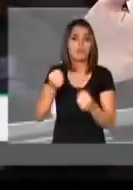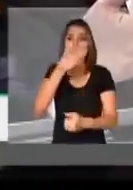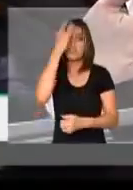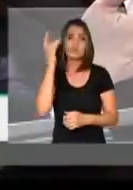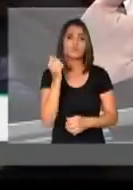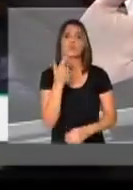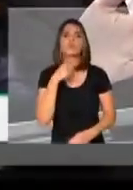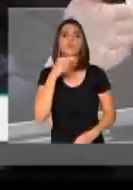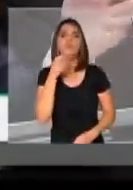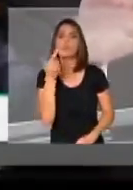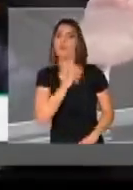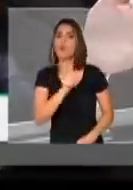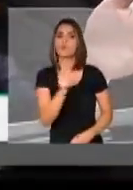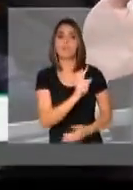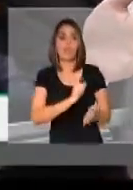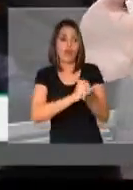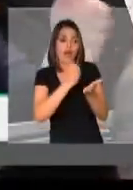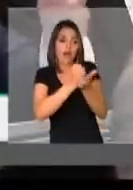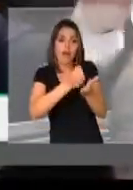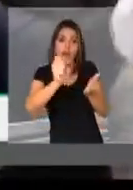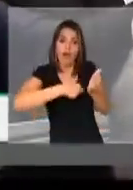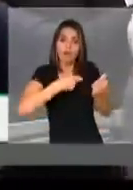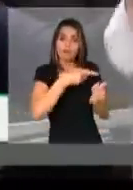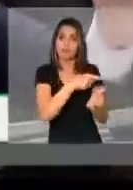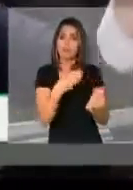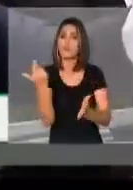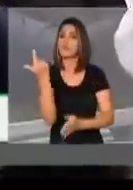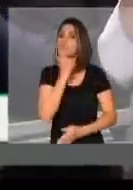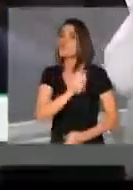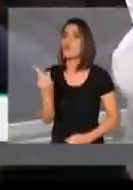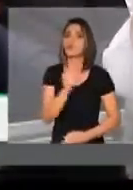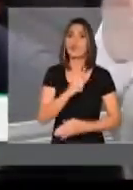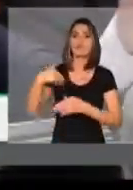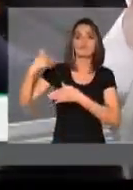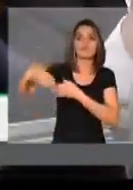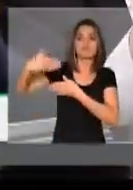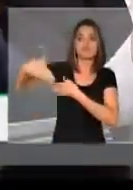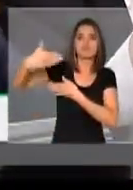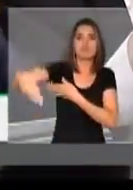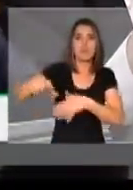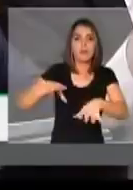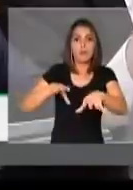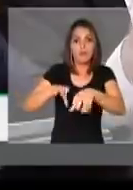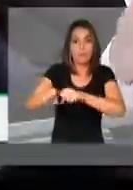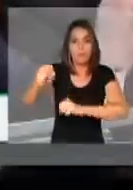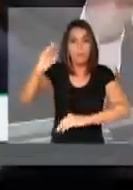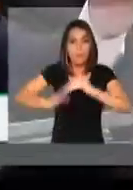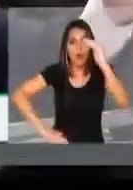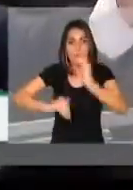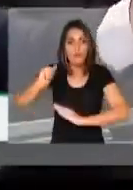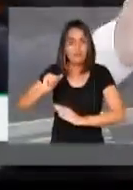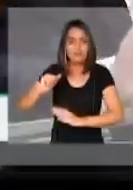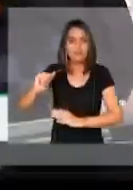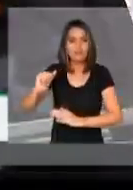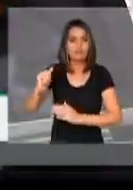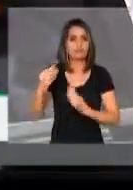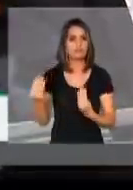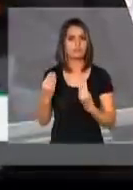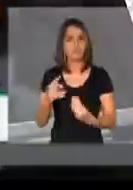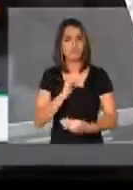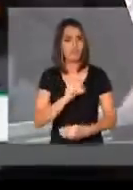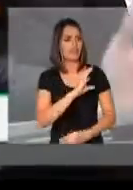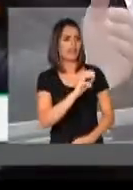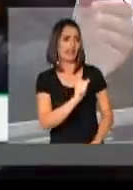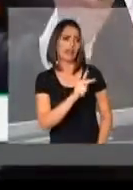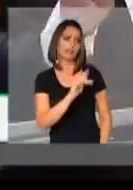não conseguem ter carteira assinada, não conseguem regularidade profissional formal, você vai jogar na